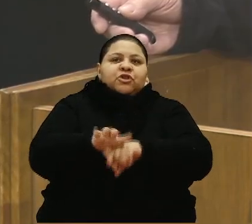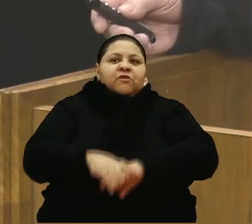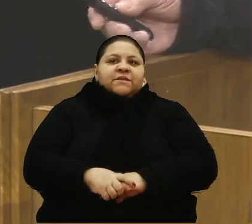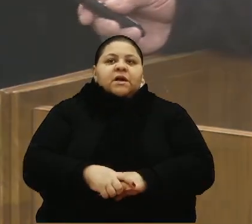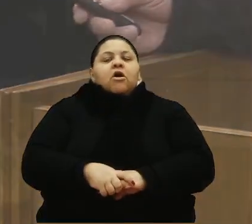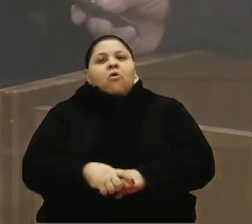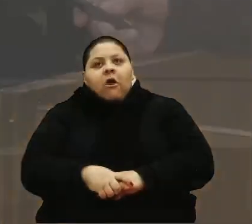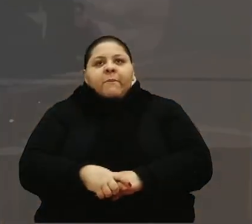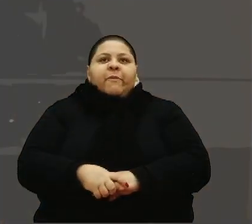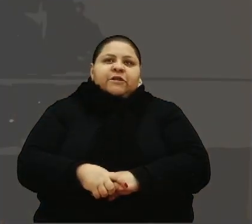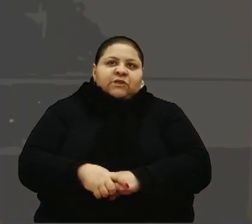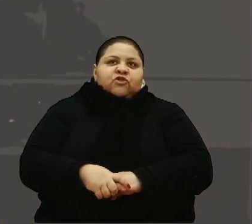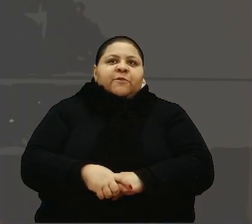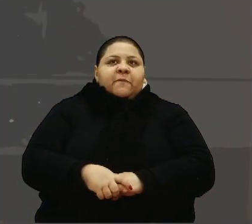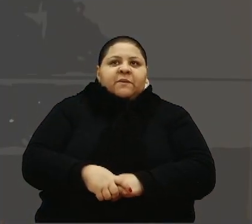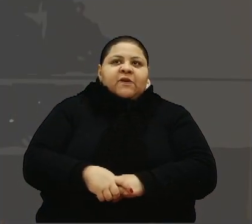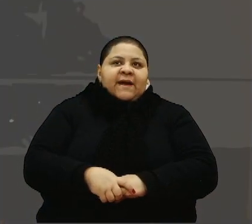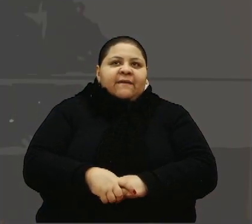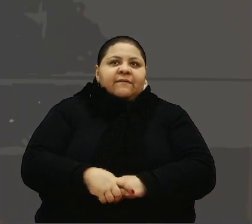Aqui,